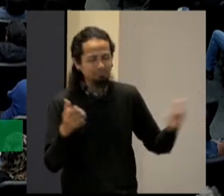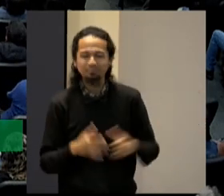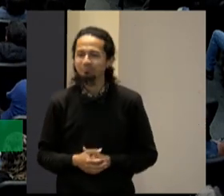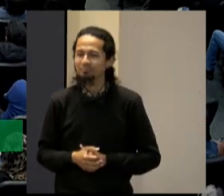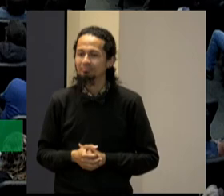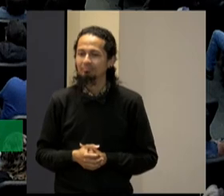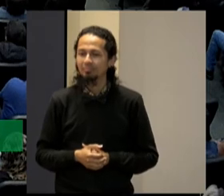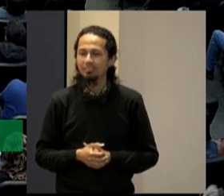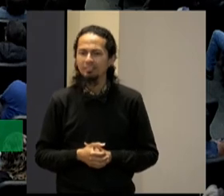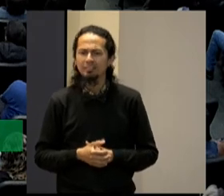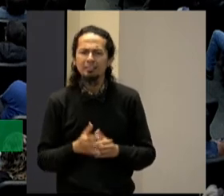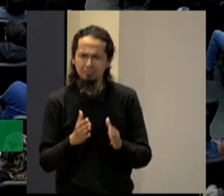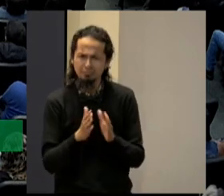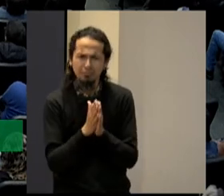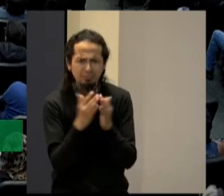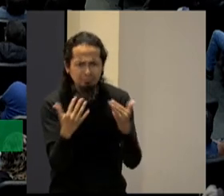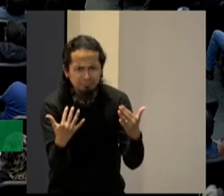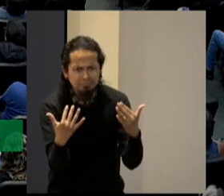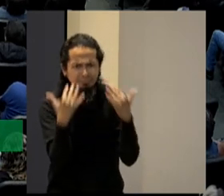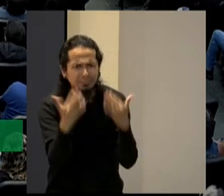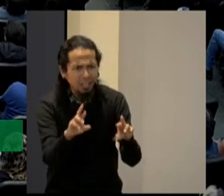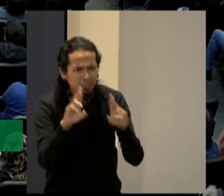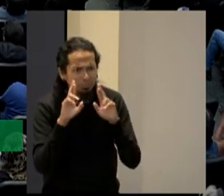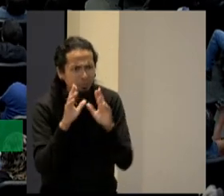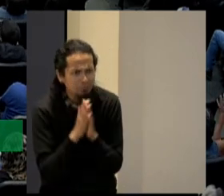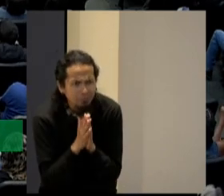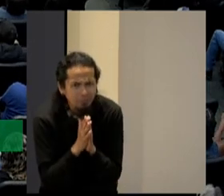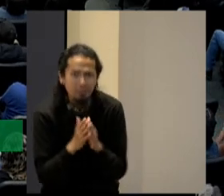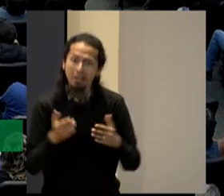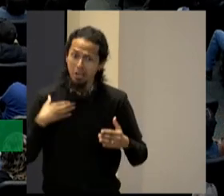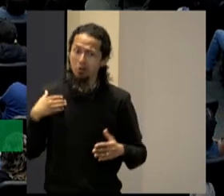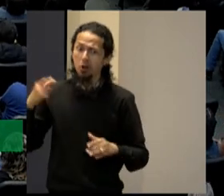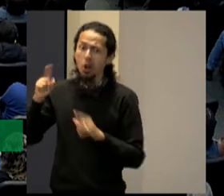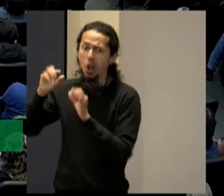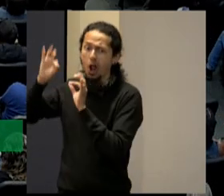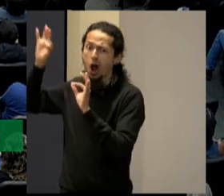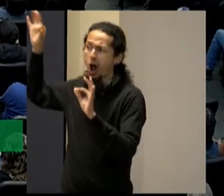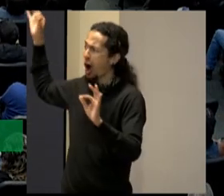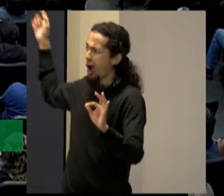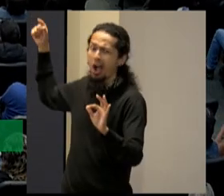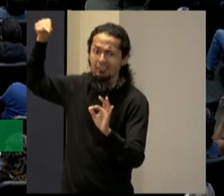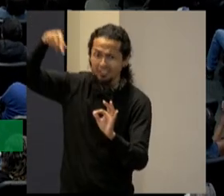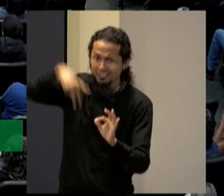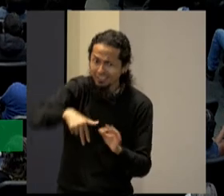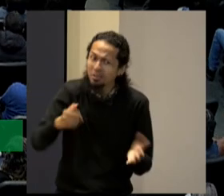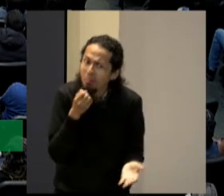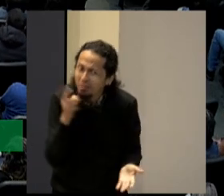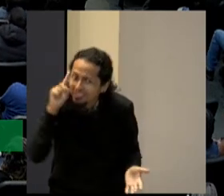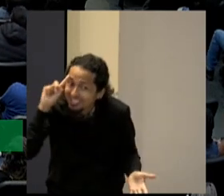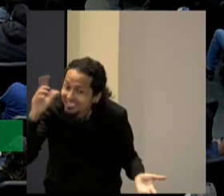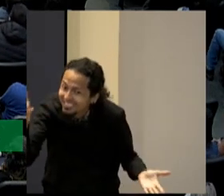Um pouquinho mais forte. Que eu vim de longe? Eu vim de longe. Bom dia.